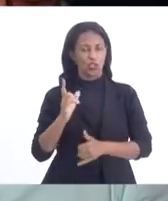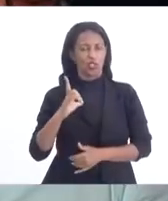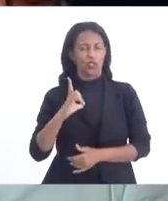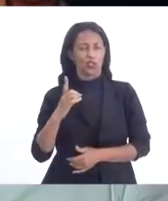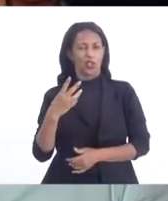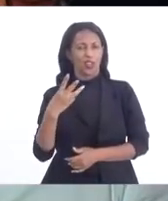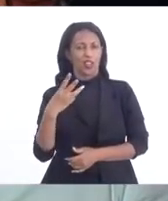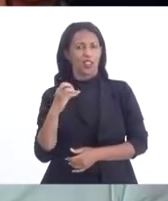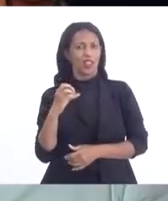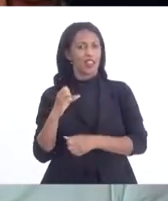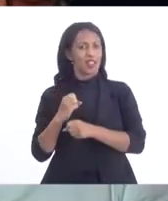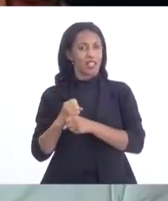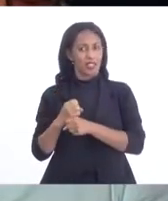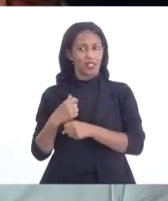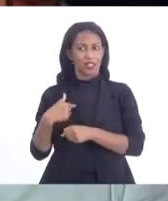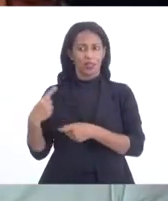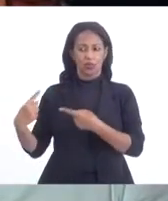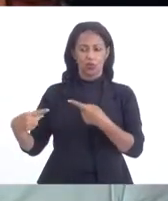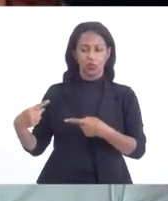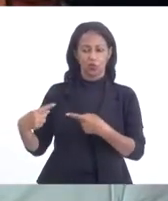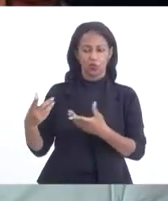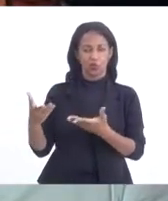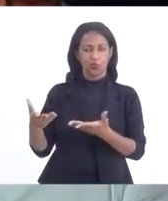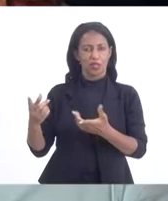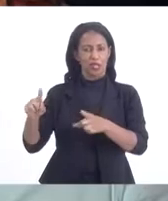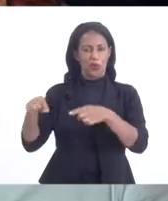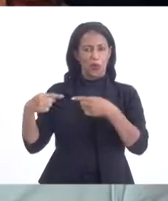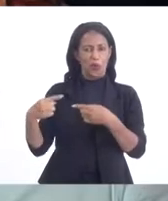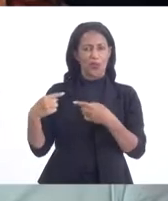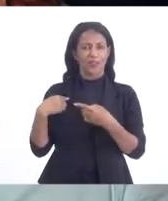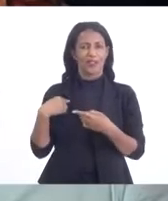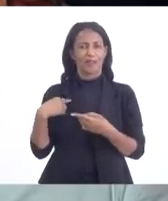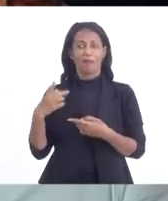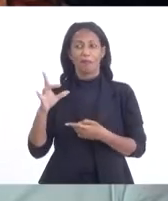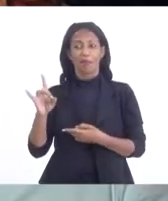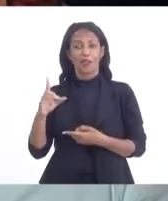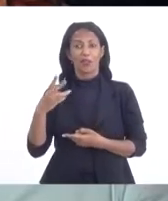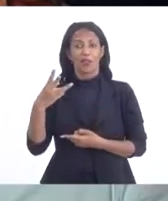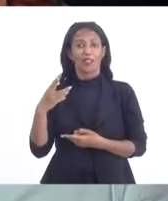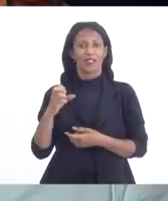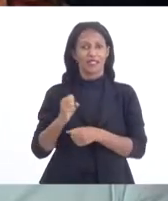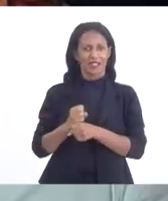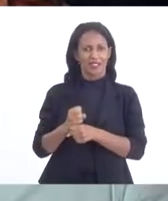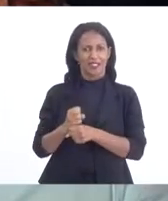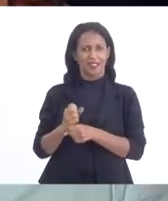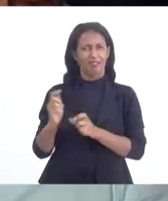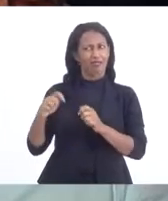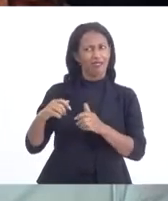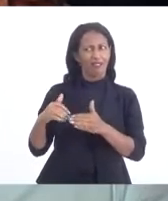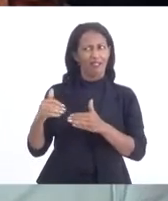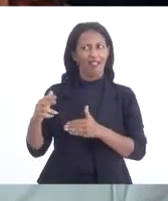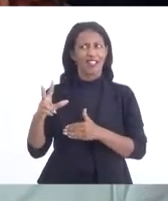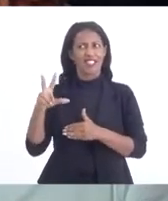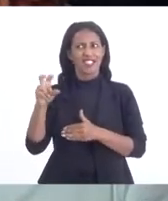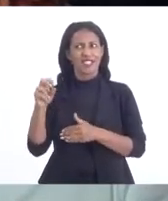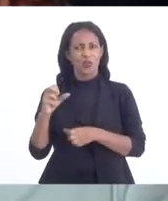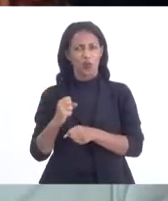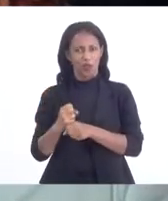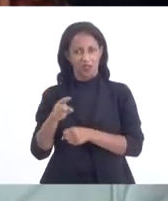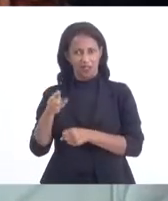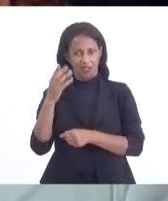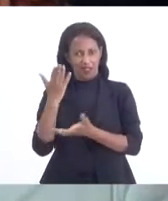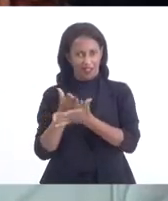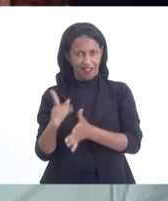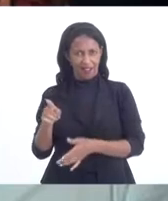anos. Isso eu discuto aqui com o Mauro Osório, ele é contra mim, mas só dura 30 anos. Mauro, 50 anos. Ela acaba, você sabe